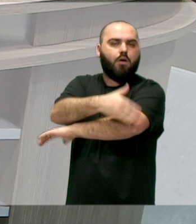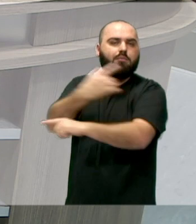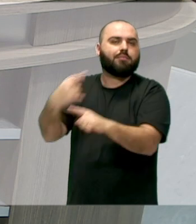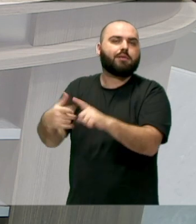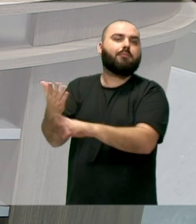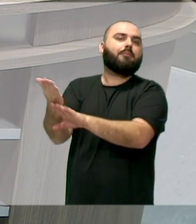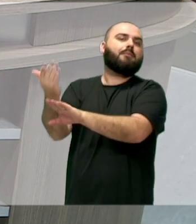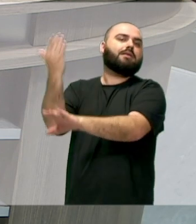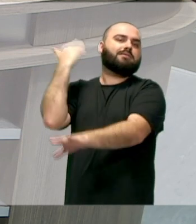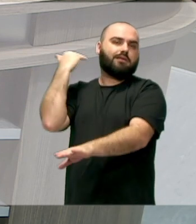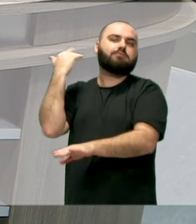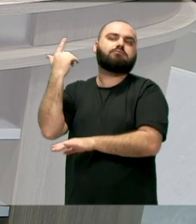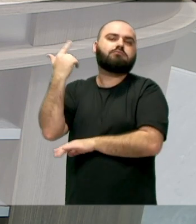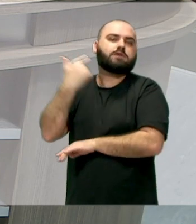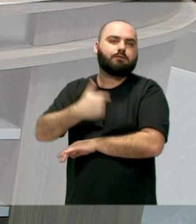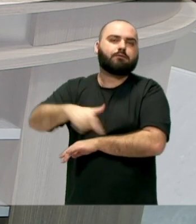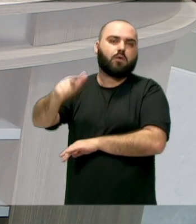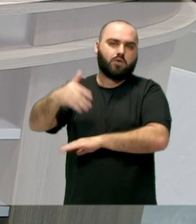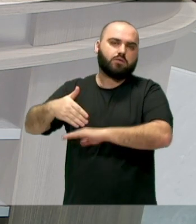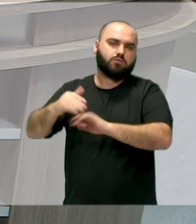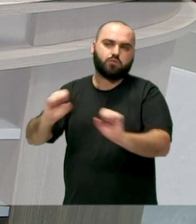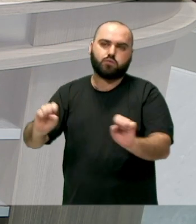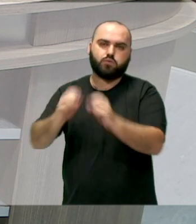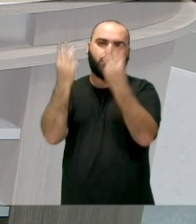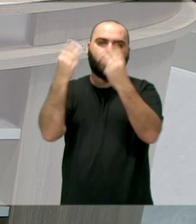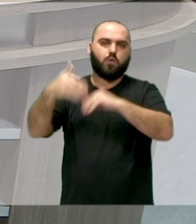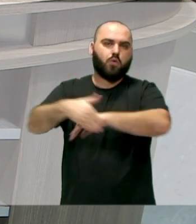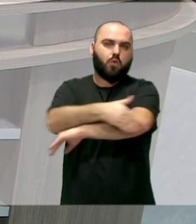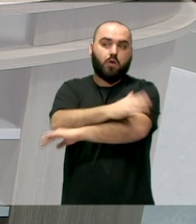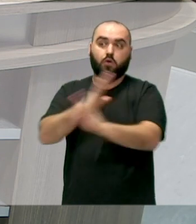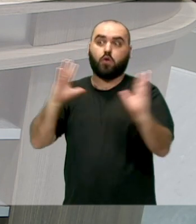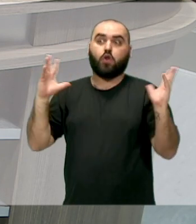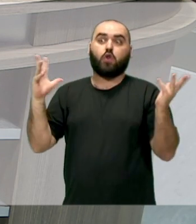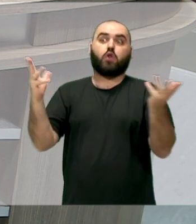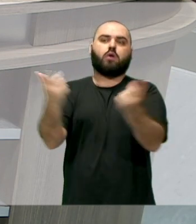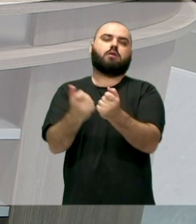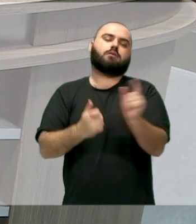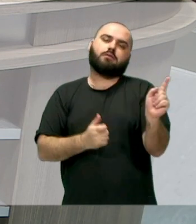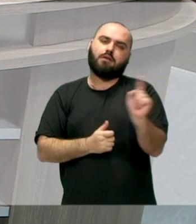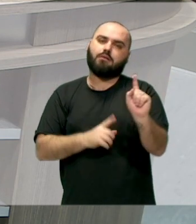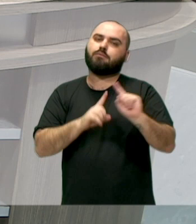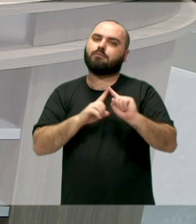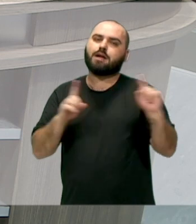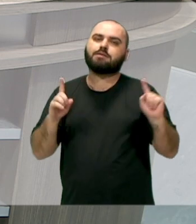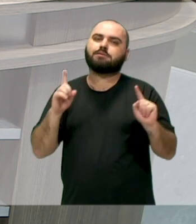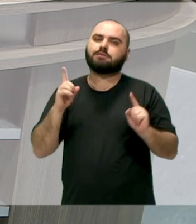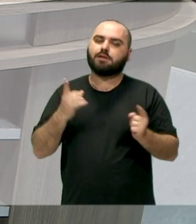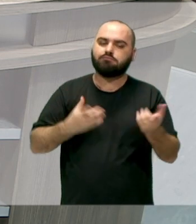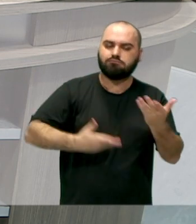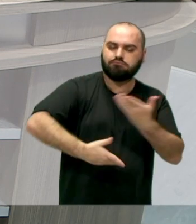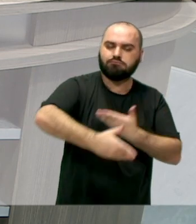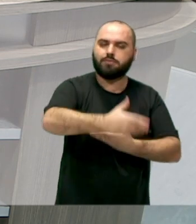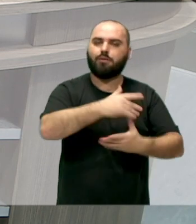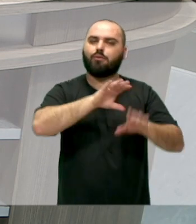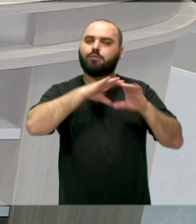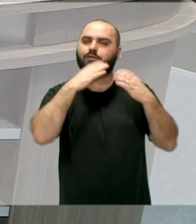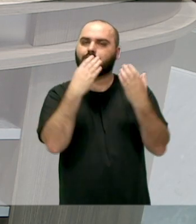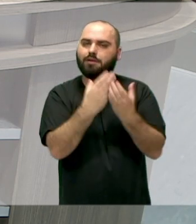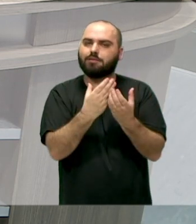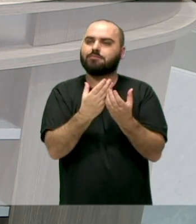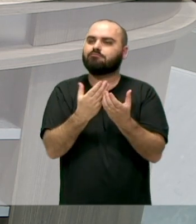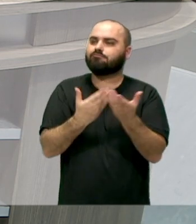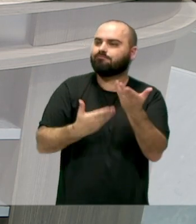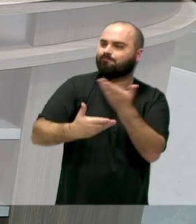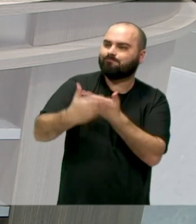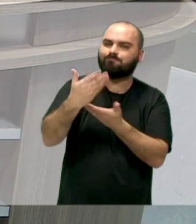edições a gente chegou a ter show de rua, mas não toda a programação, é justamente para envolver a comunidade e